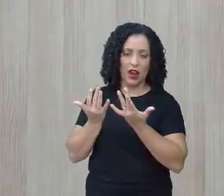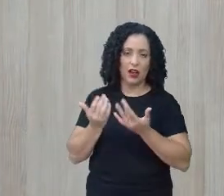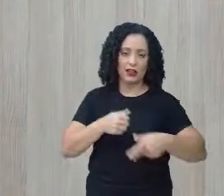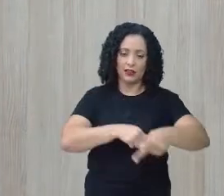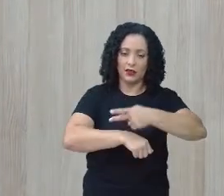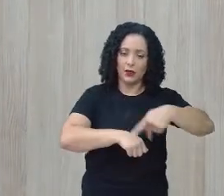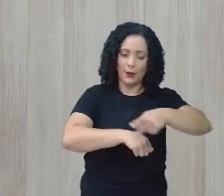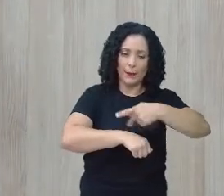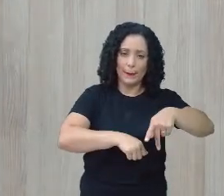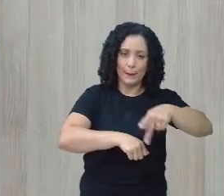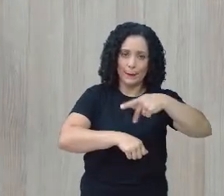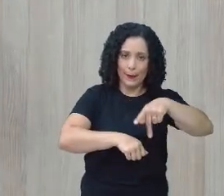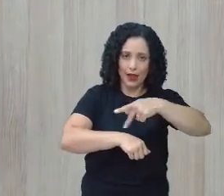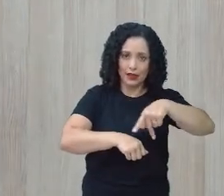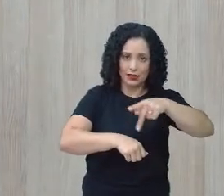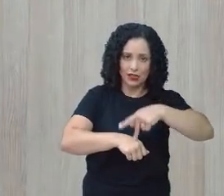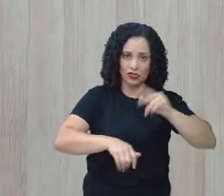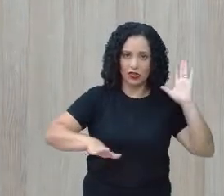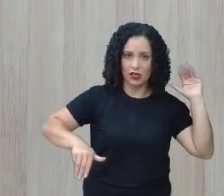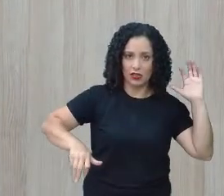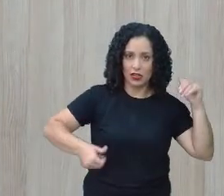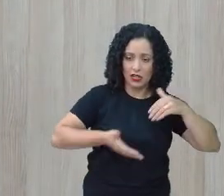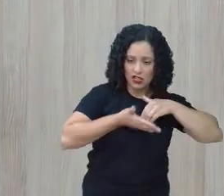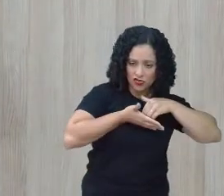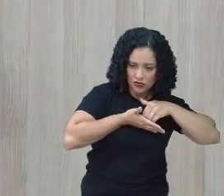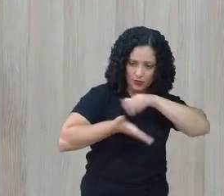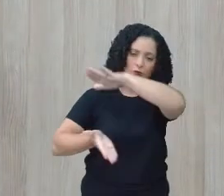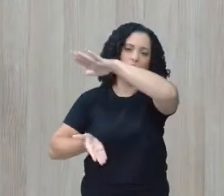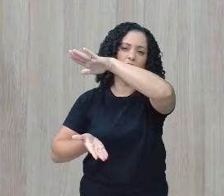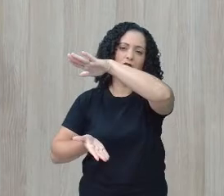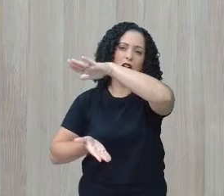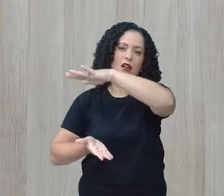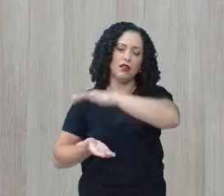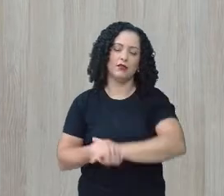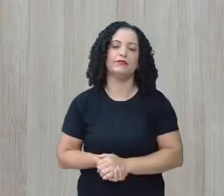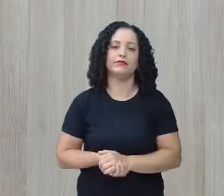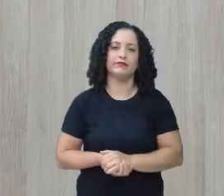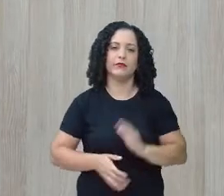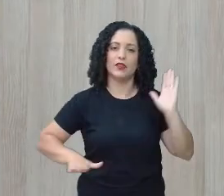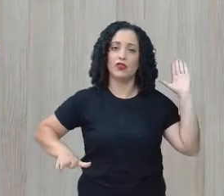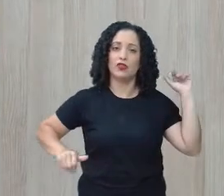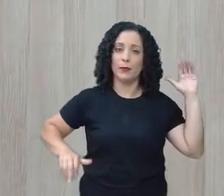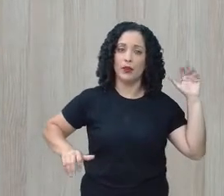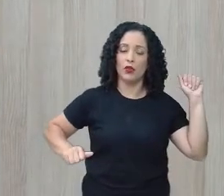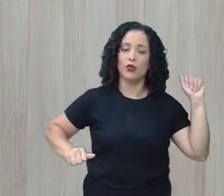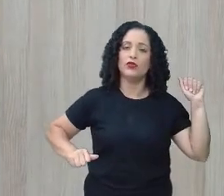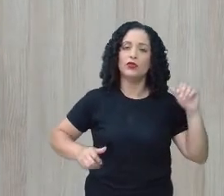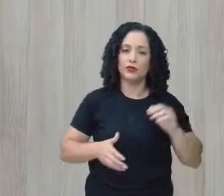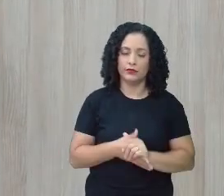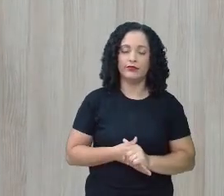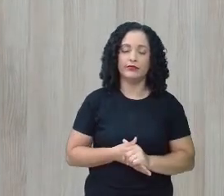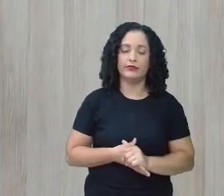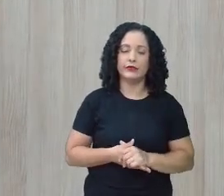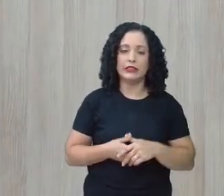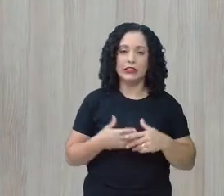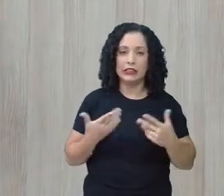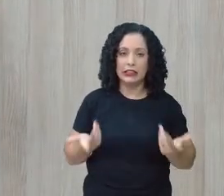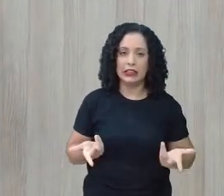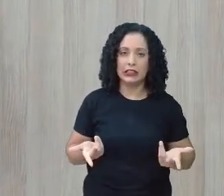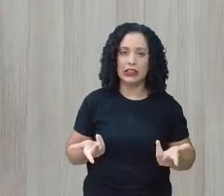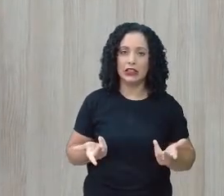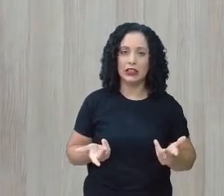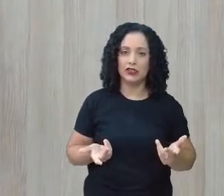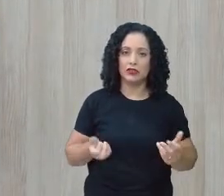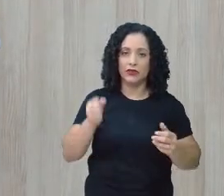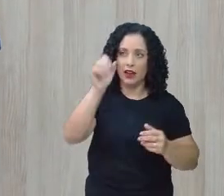o Estreito de Gibraltar, invade ali a Península Ibérica, e os espanhóis eles são jogados lá para cima, né, para o